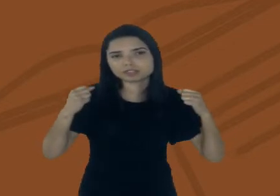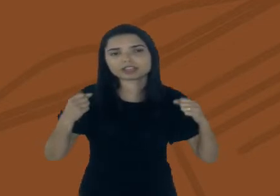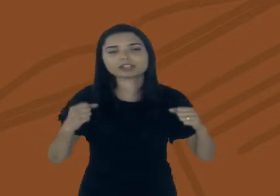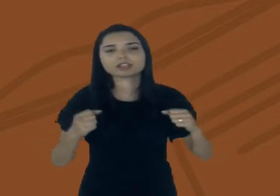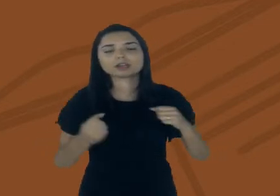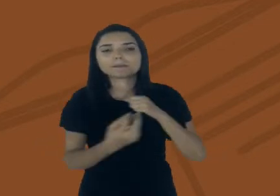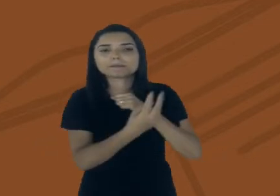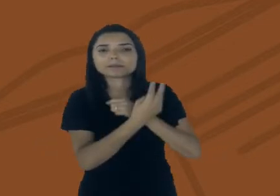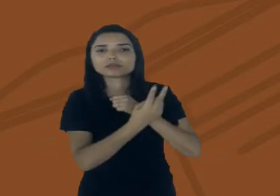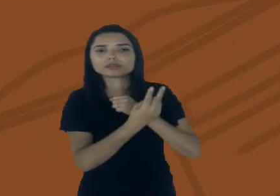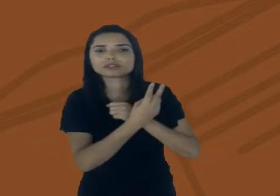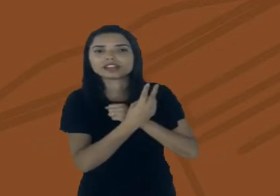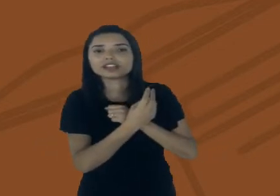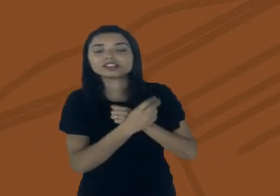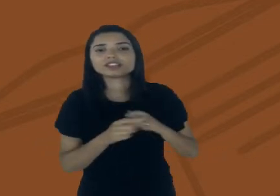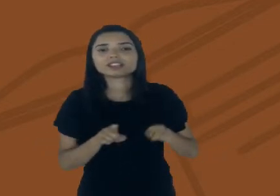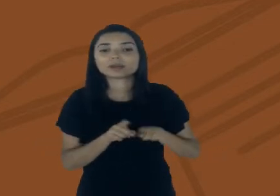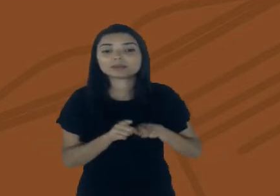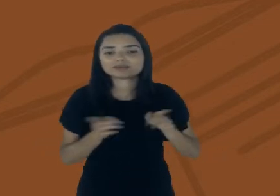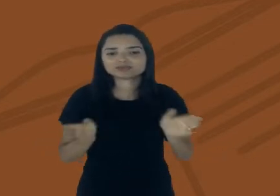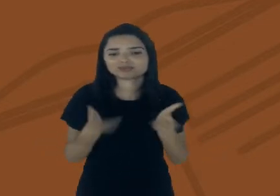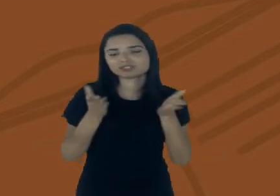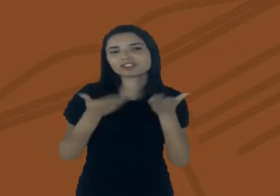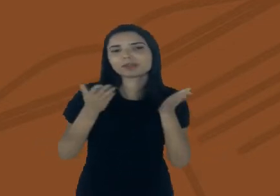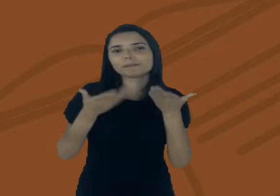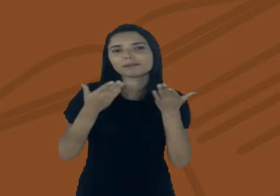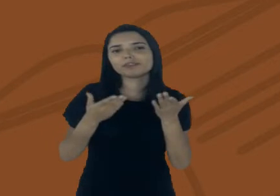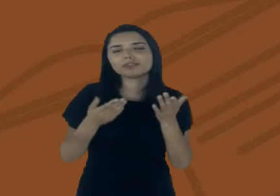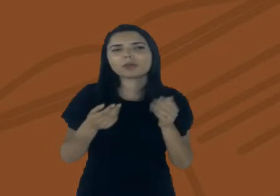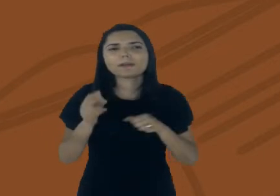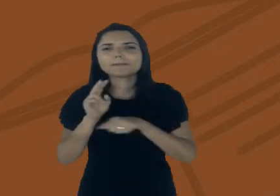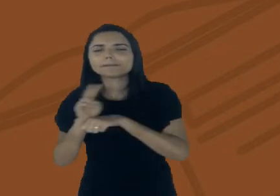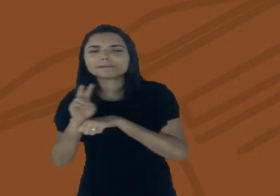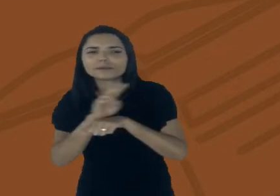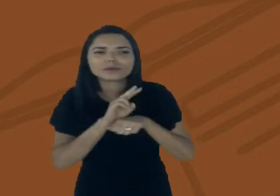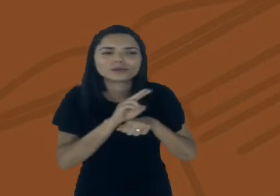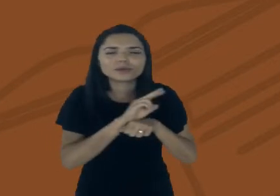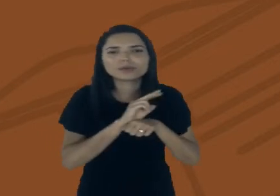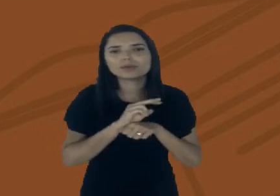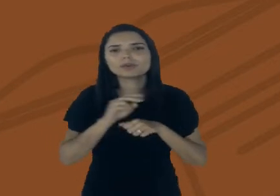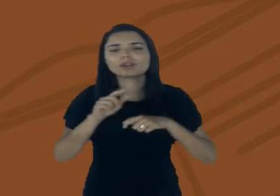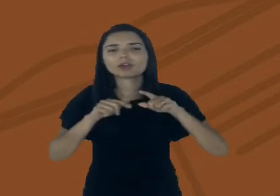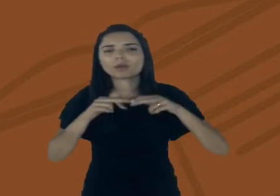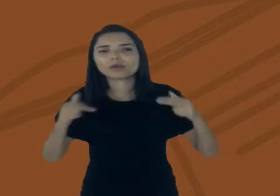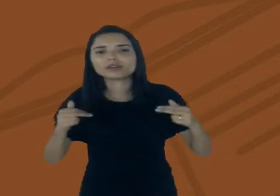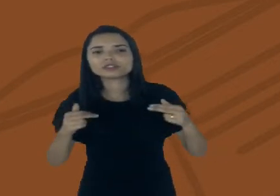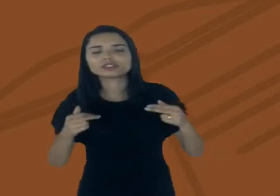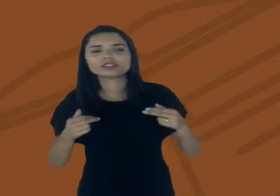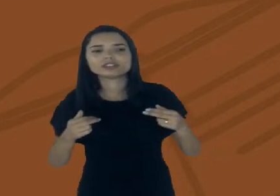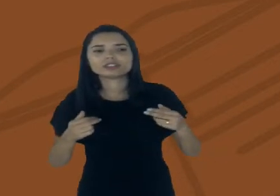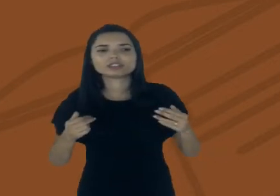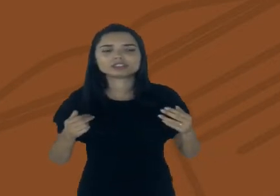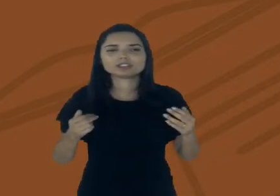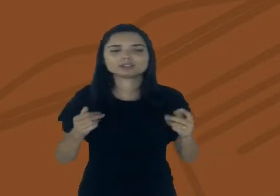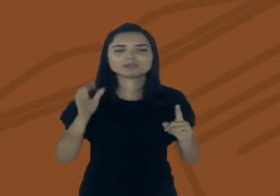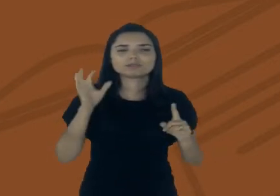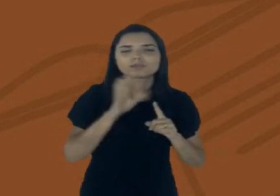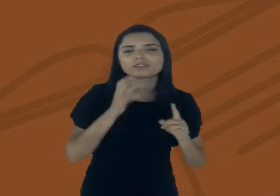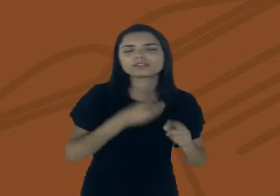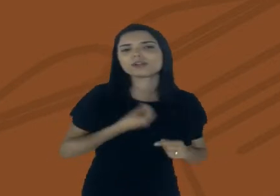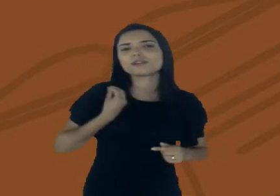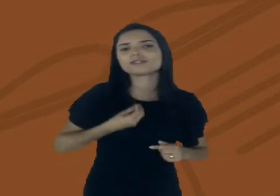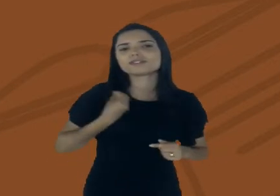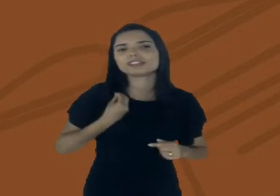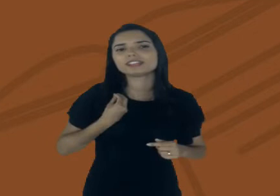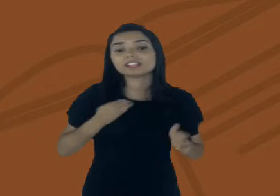também seja uma prática que seja motivadora. Então procure algo que traga motivação também para a sua vida, para que você consiga